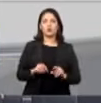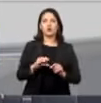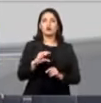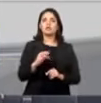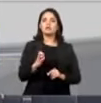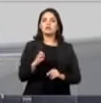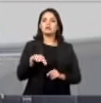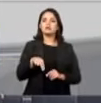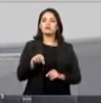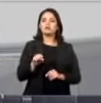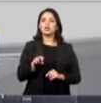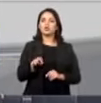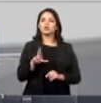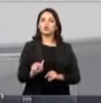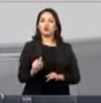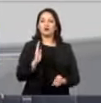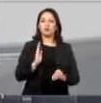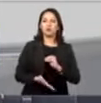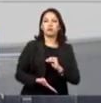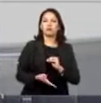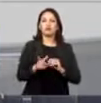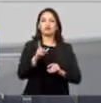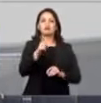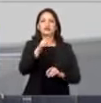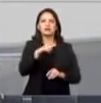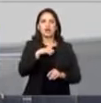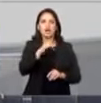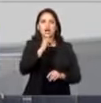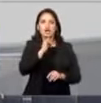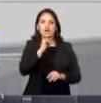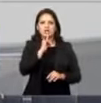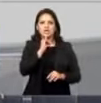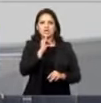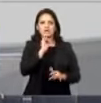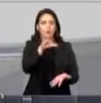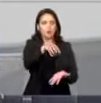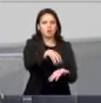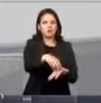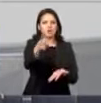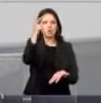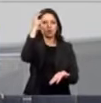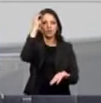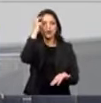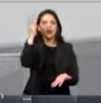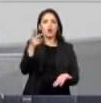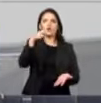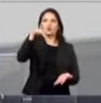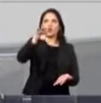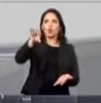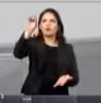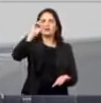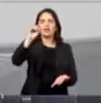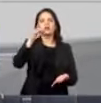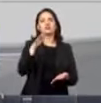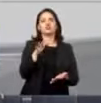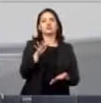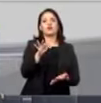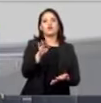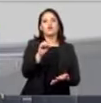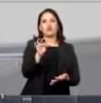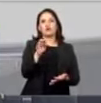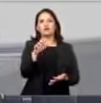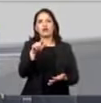aos centros culturais do Banco do Nordeste, de Fortaleza, Caixa Cultural e Centro Cultural Banco